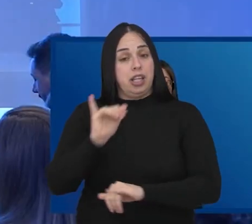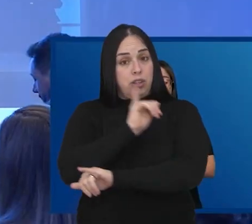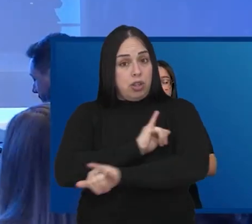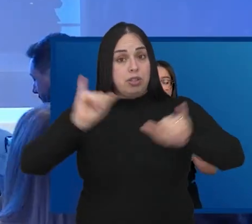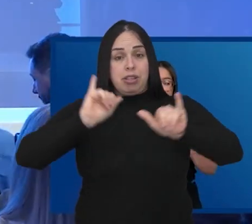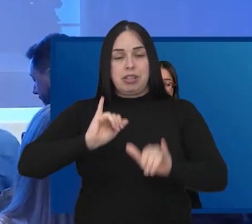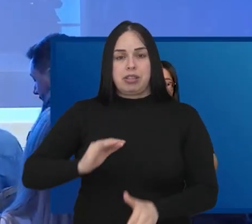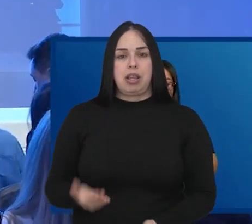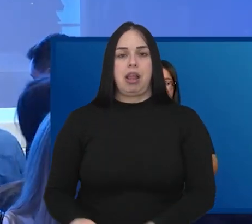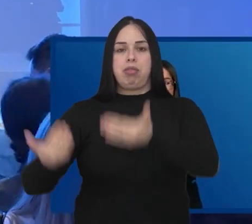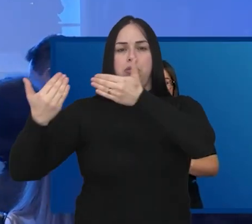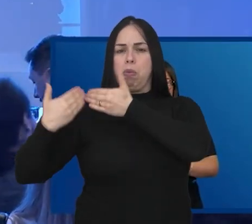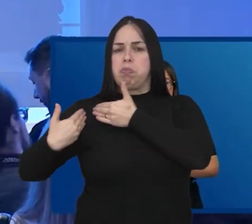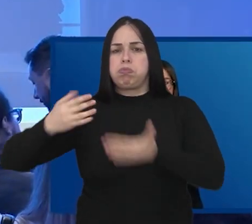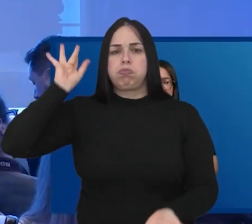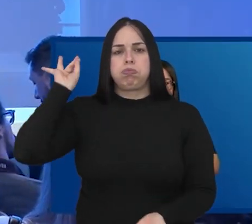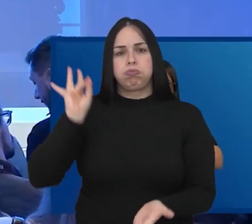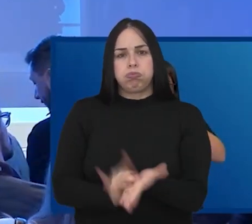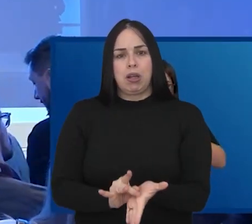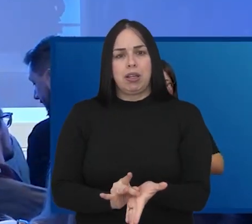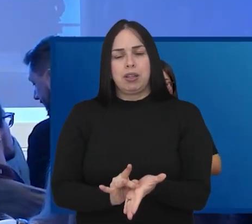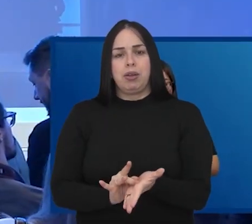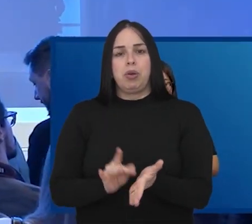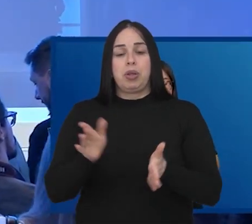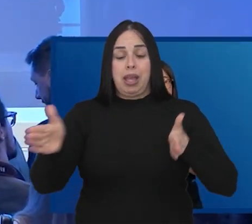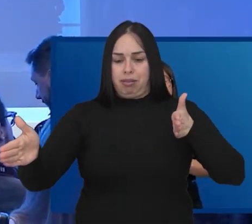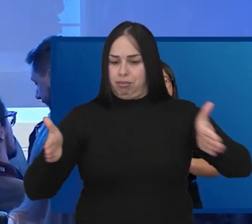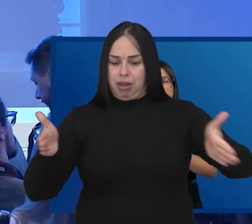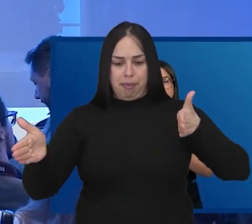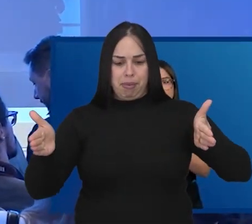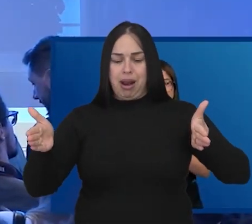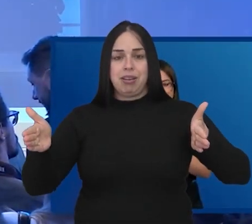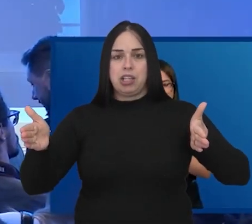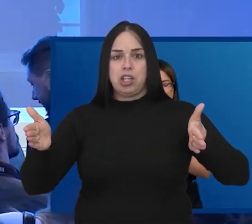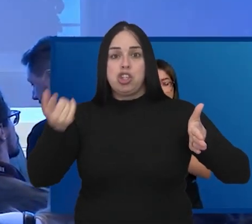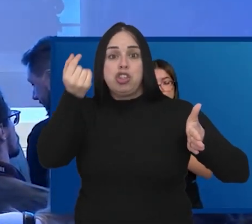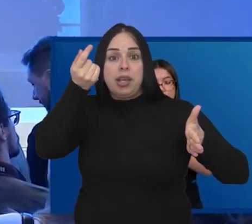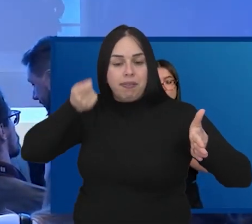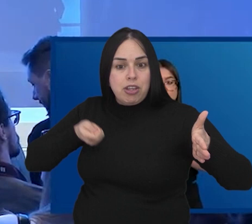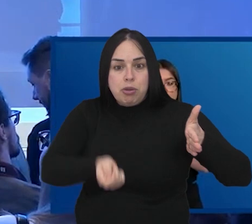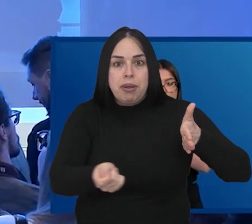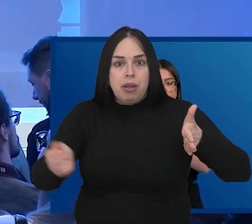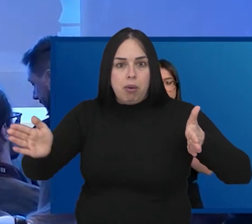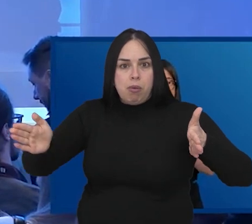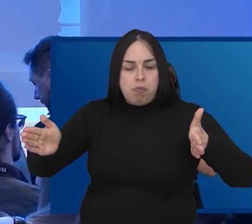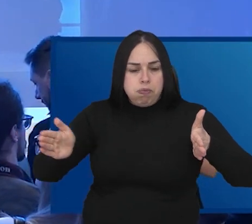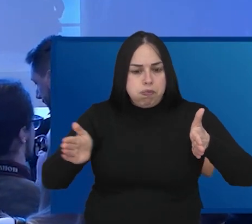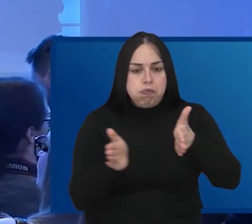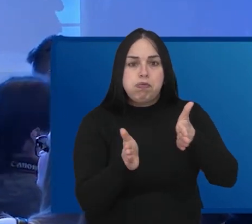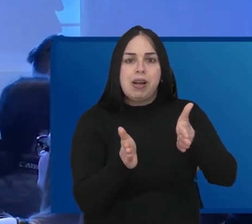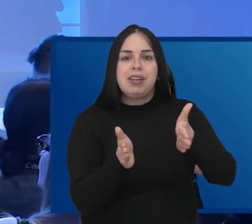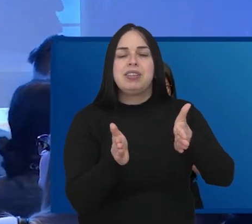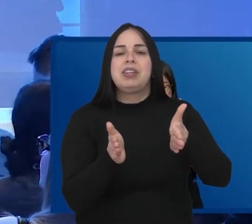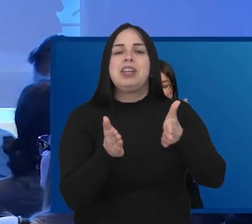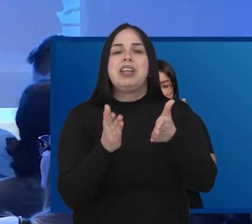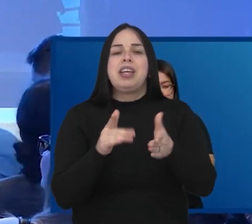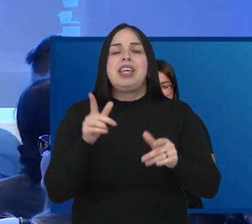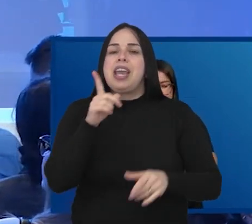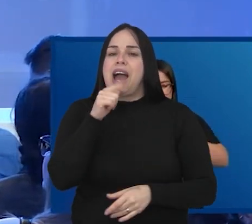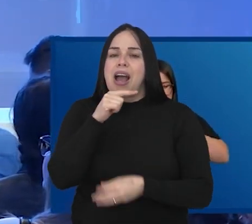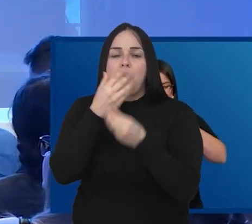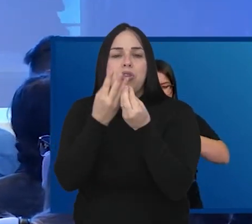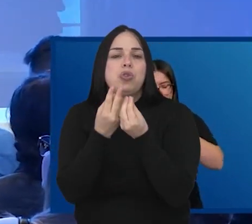paulistas. Reafirmamos publicamente o nosso compromisso com a antecipação das metas de universalização dos serviços,